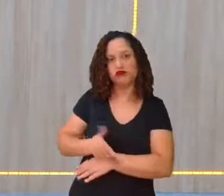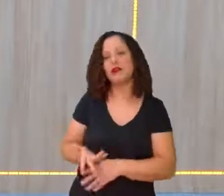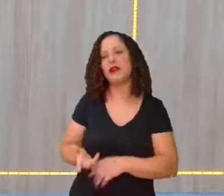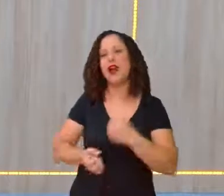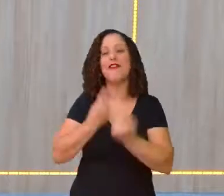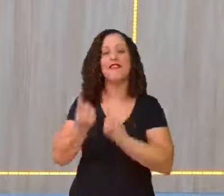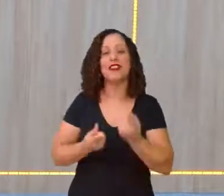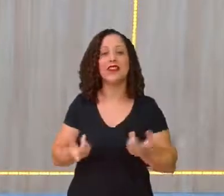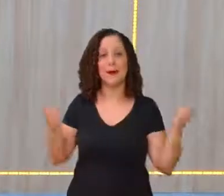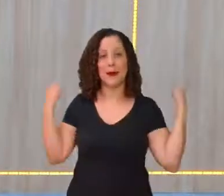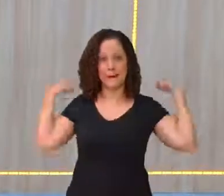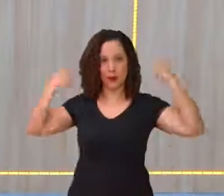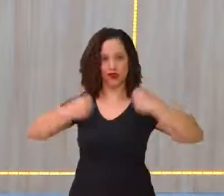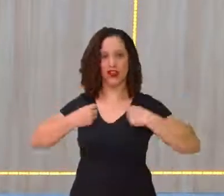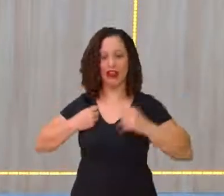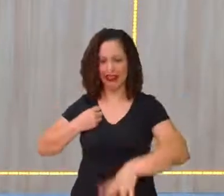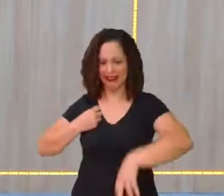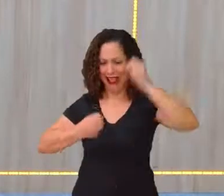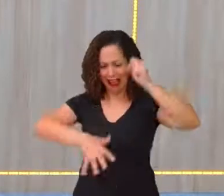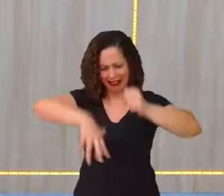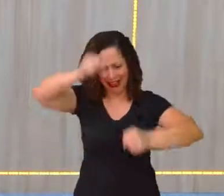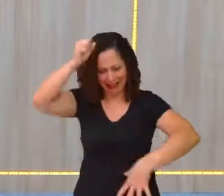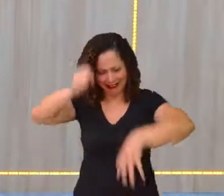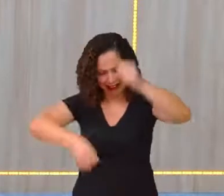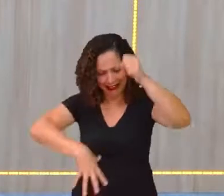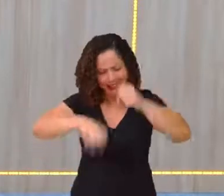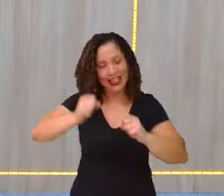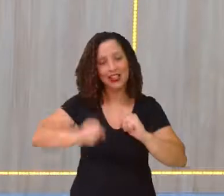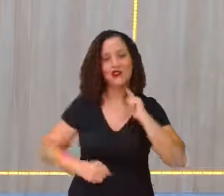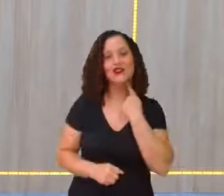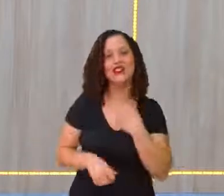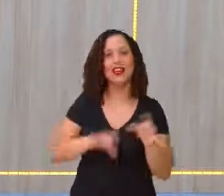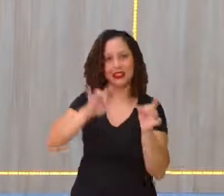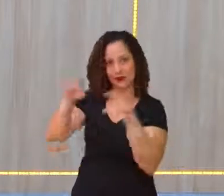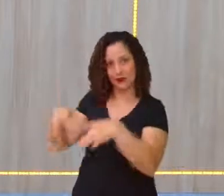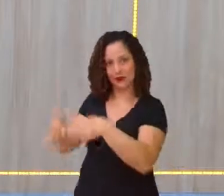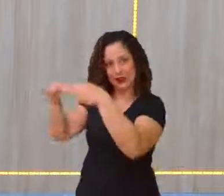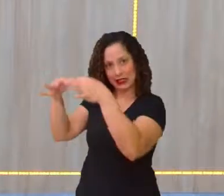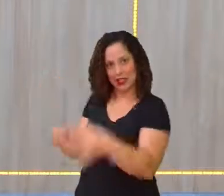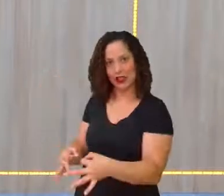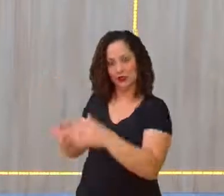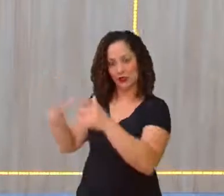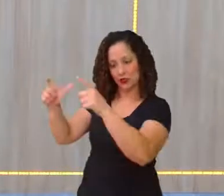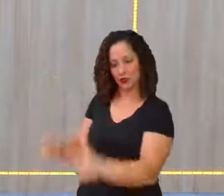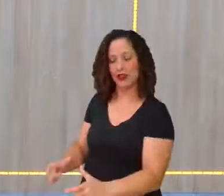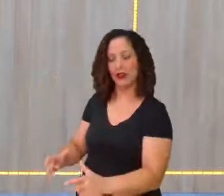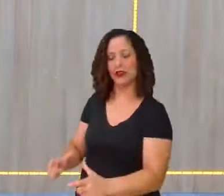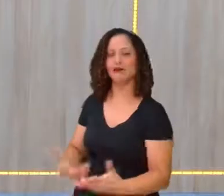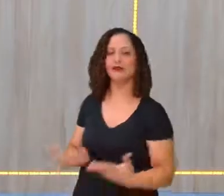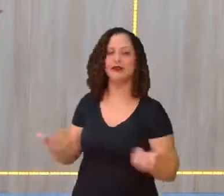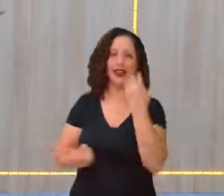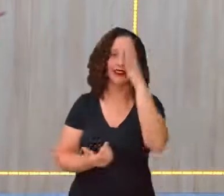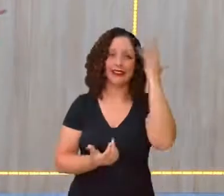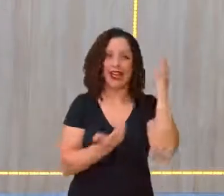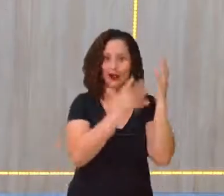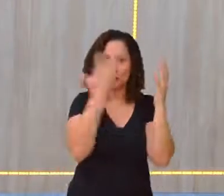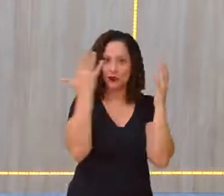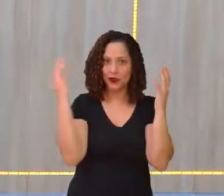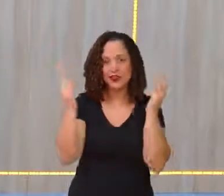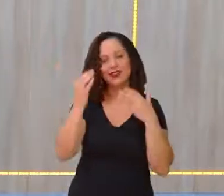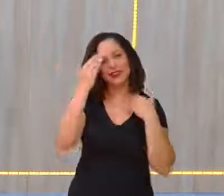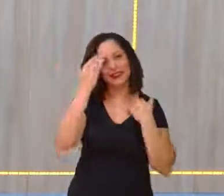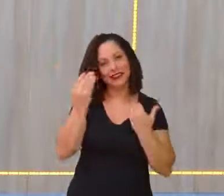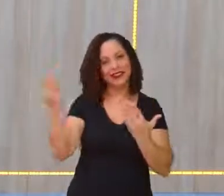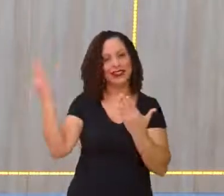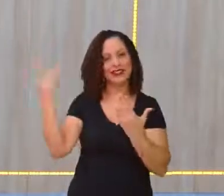tiro tanto lixo dentro da minha bolsa, que eu saio juntando assim as coisas, depois jogo tudo no lixo. Inclusive o meio ambiente agradece, né? Então a